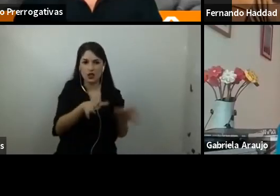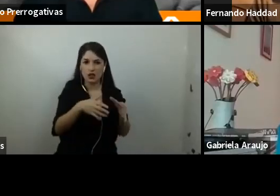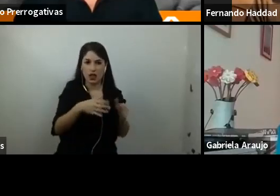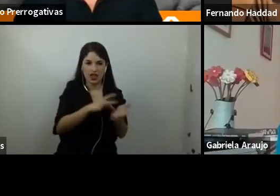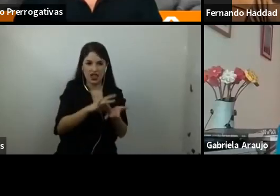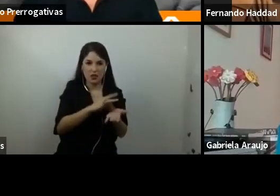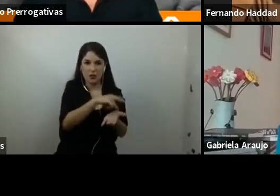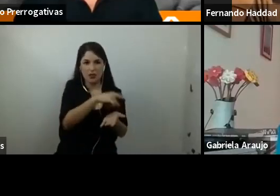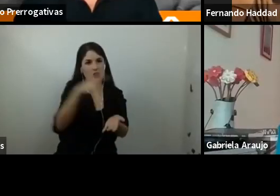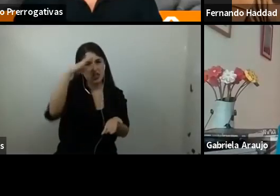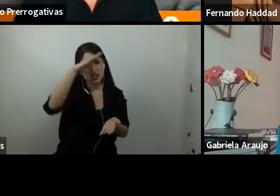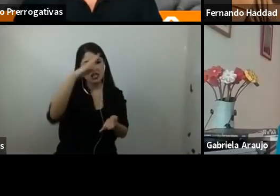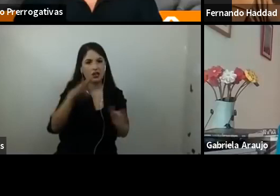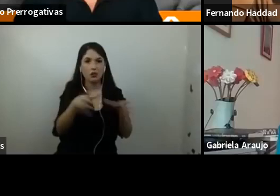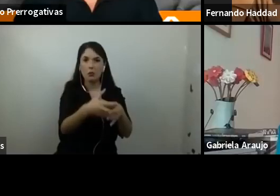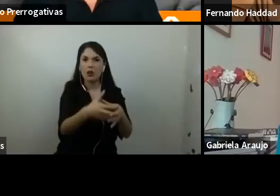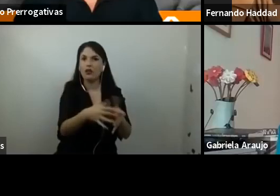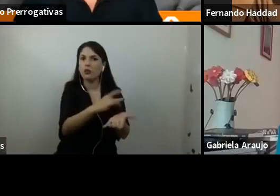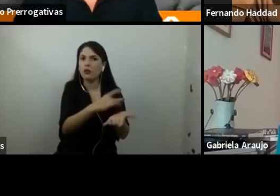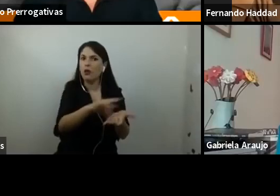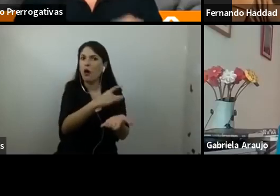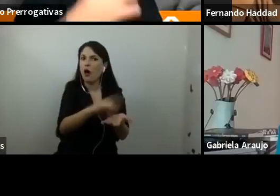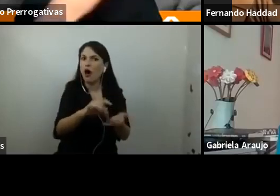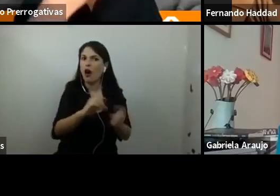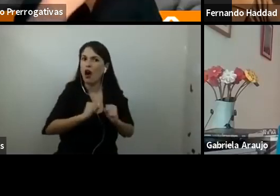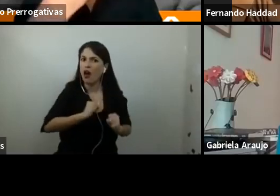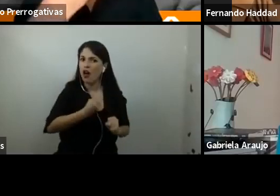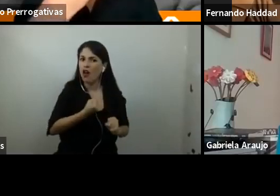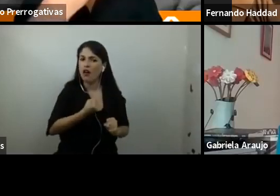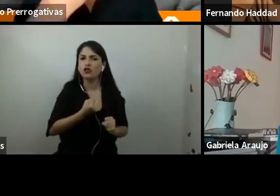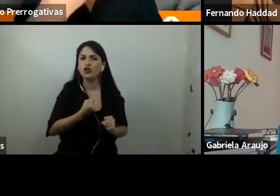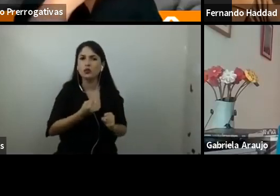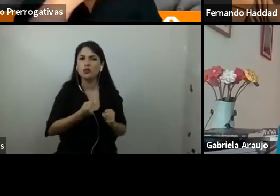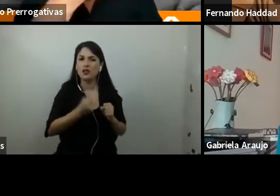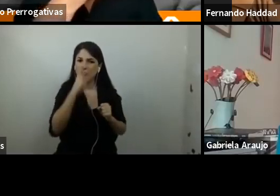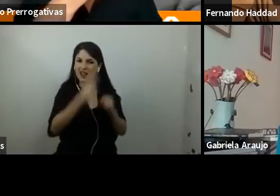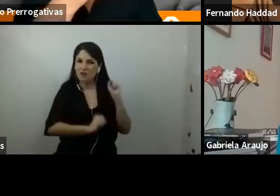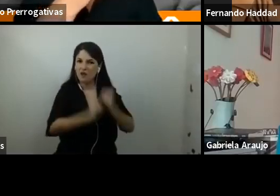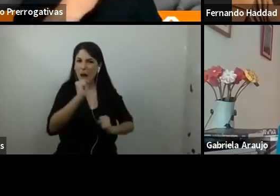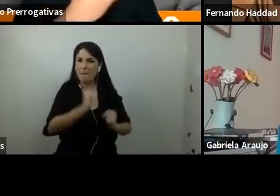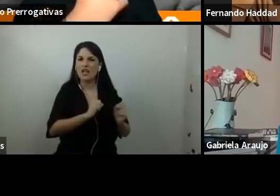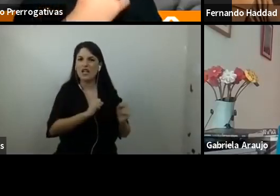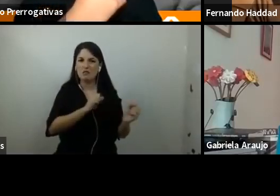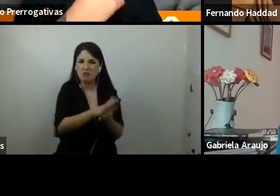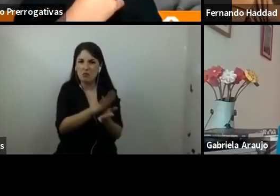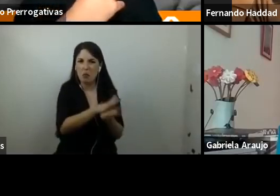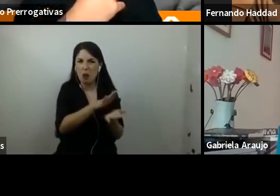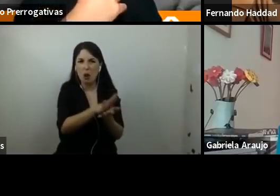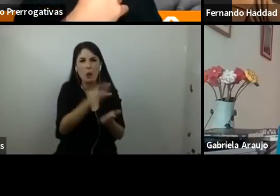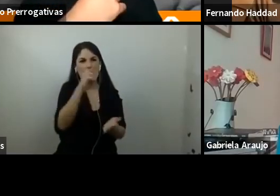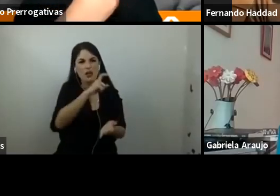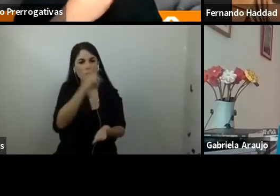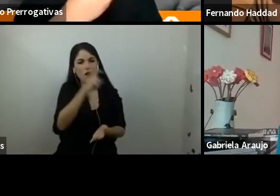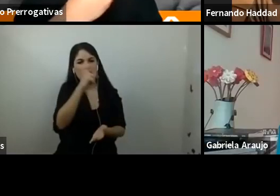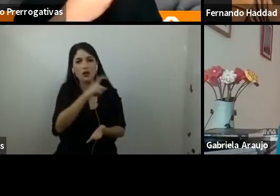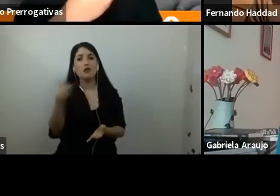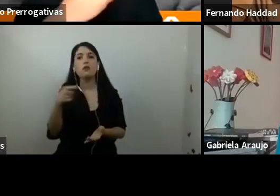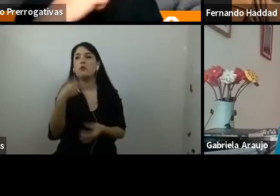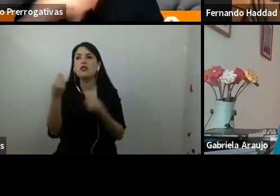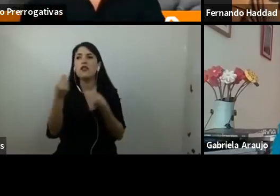hordas que são incensadas por esse discurso de ódio, por essa indústria de mentiras? Como é que você enxerga esse momento e que palavra que você pode deixar para a